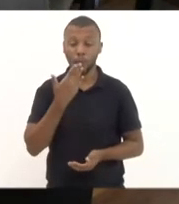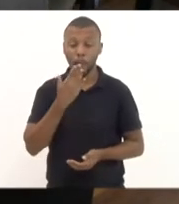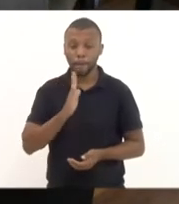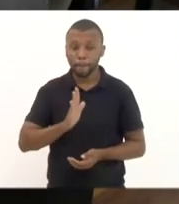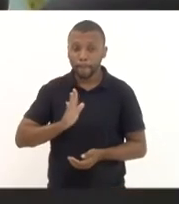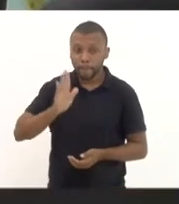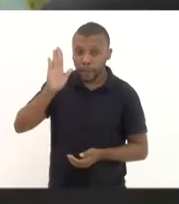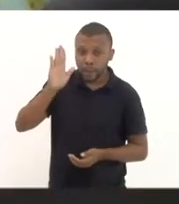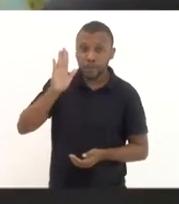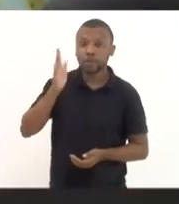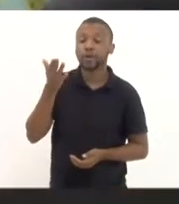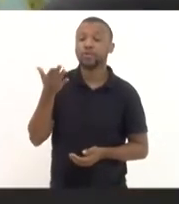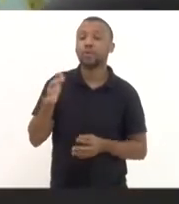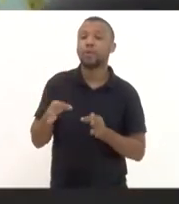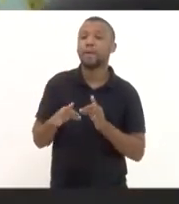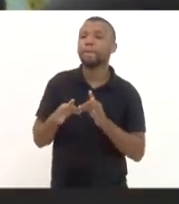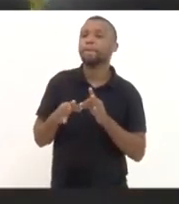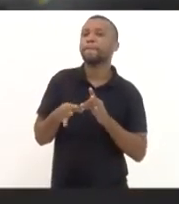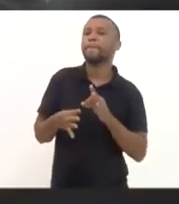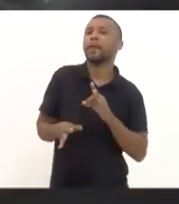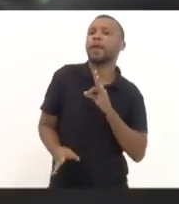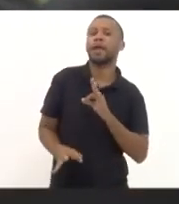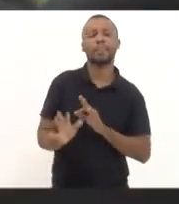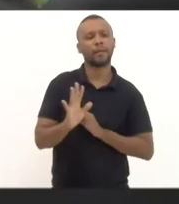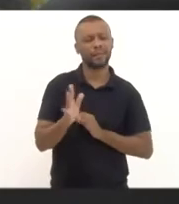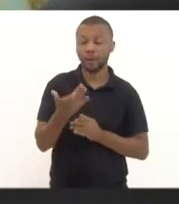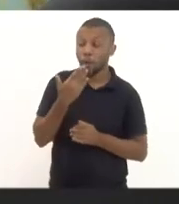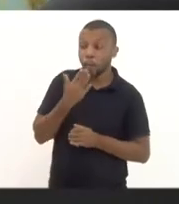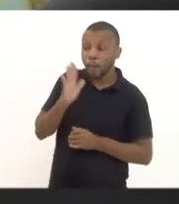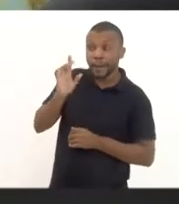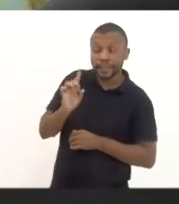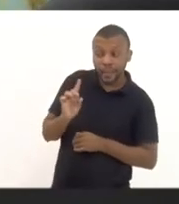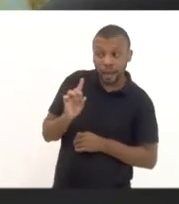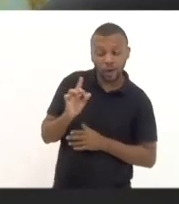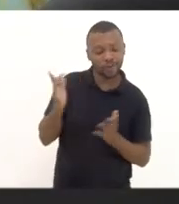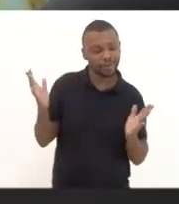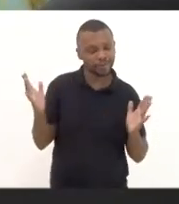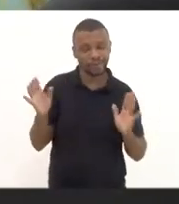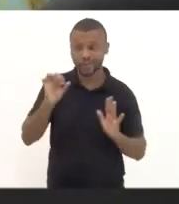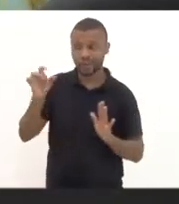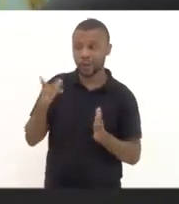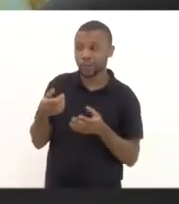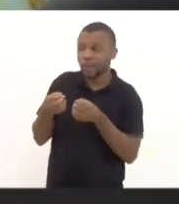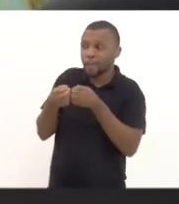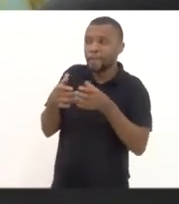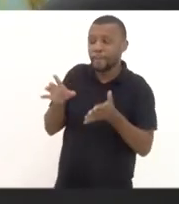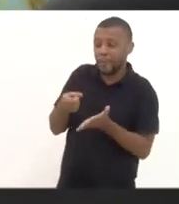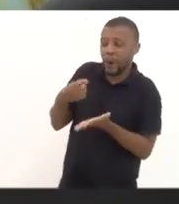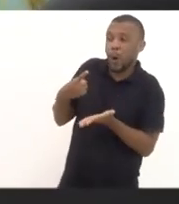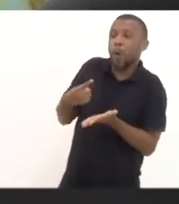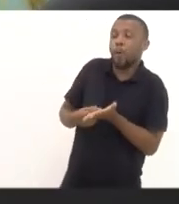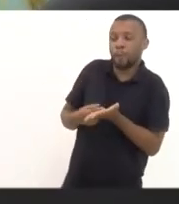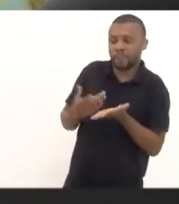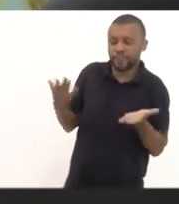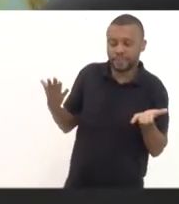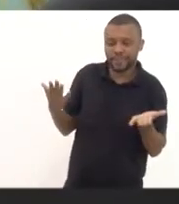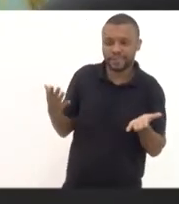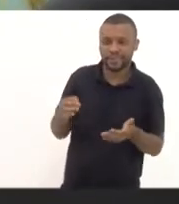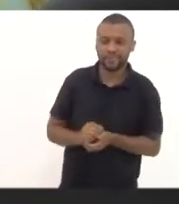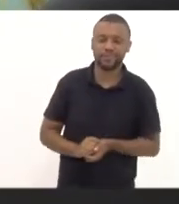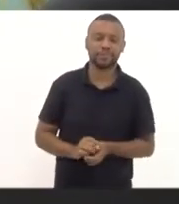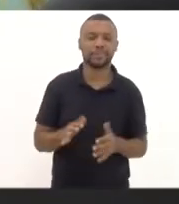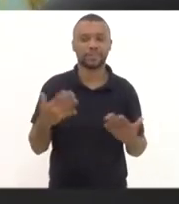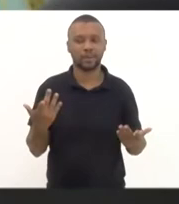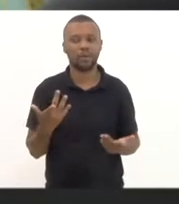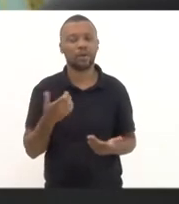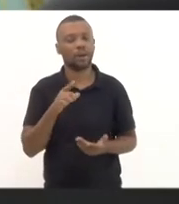não lhe importou no bairro de cera não promete não só tinha um compromisso a penúltima fecha mas olha só eu achei